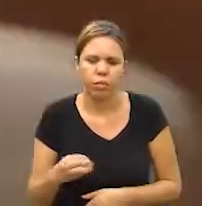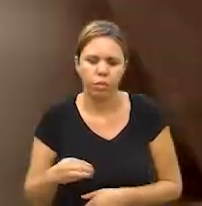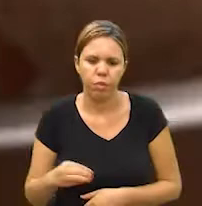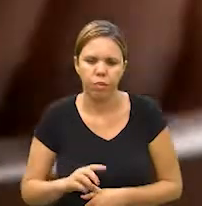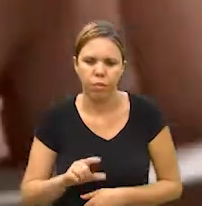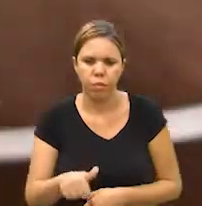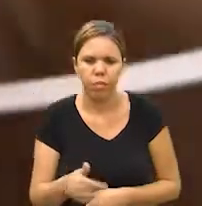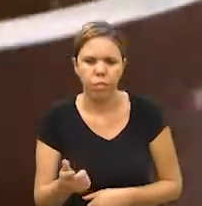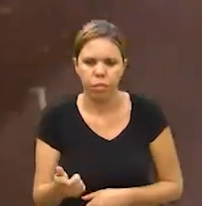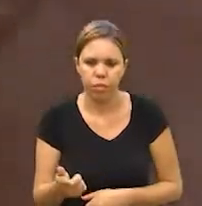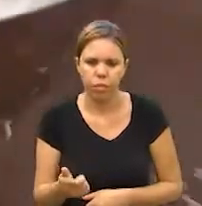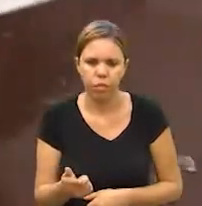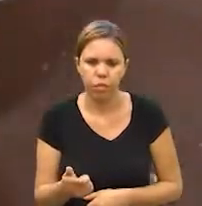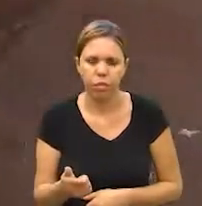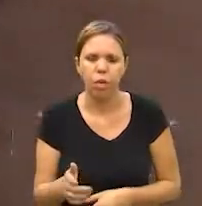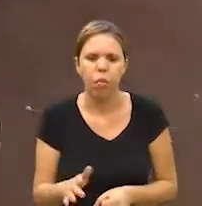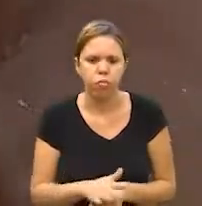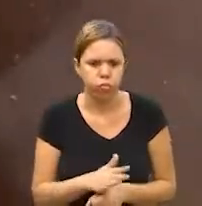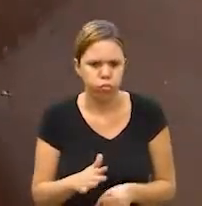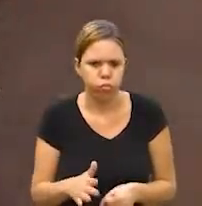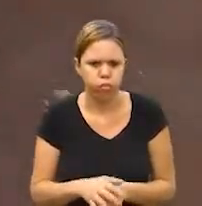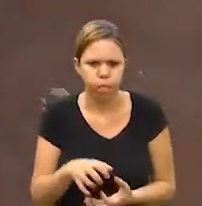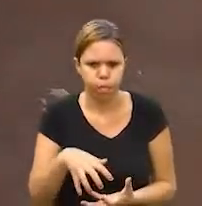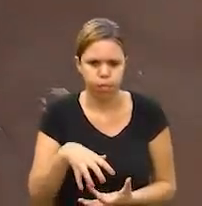minutos, a massa está bem fermentada.